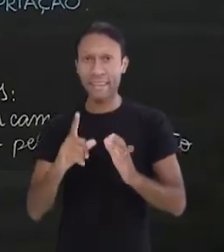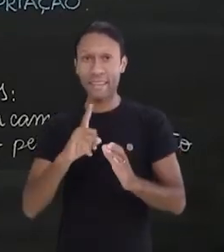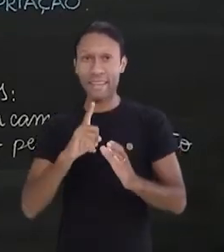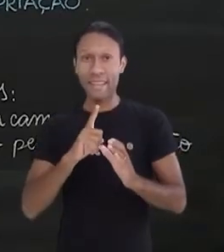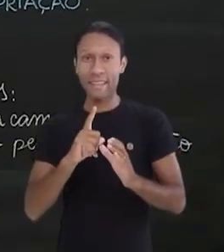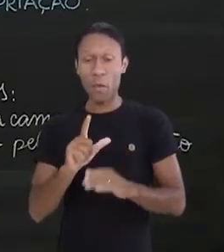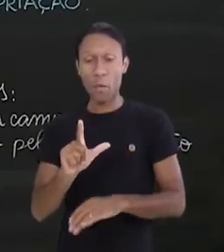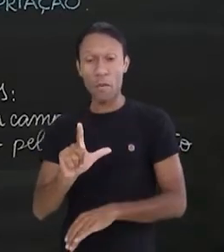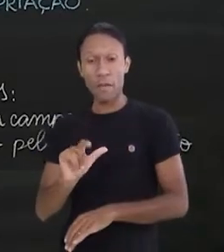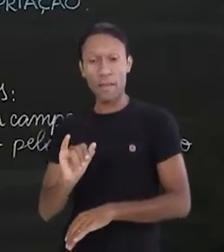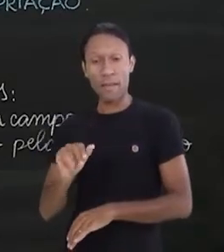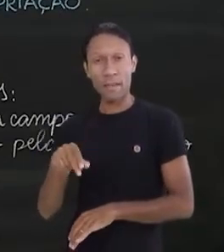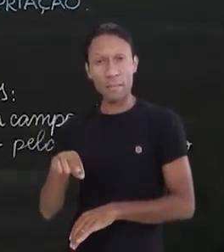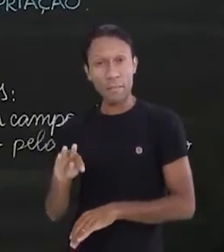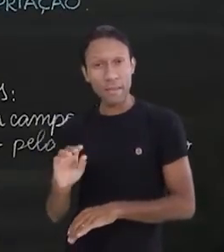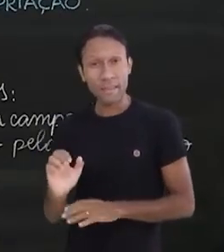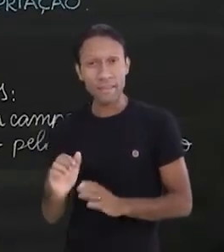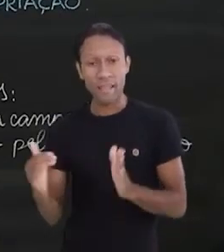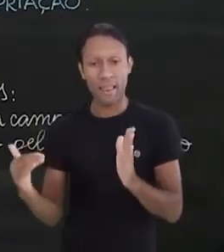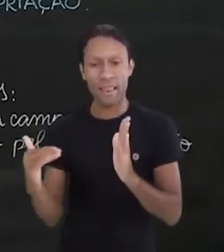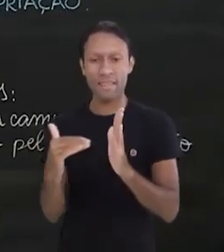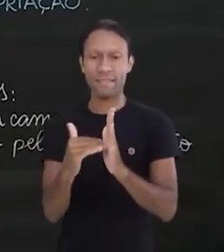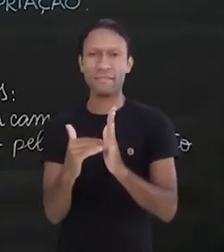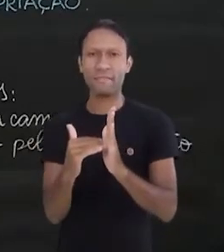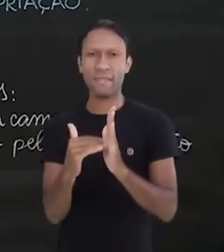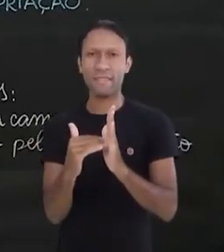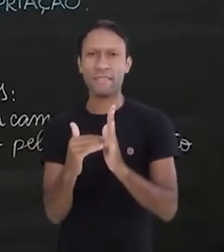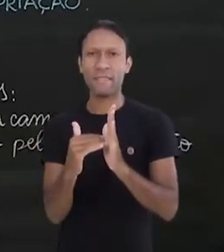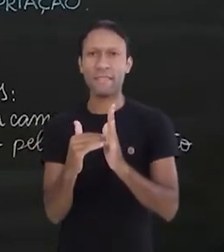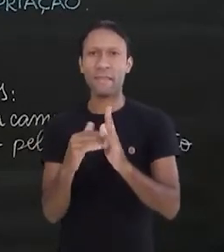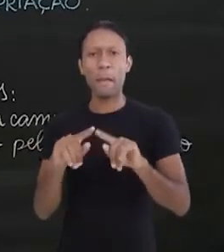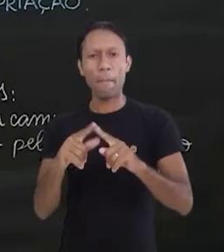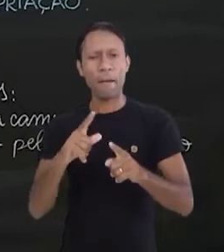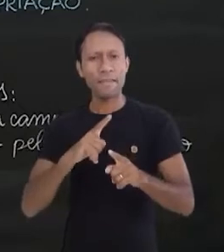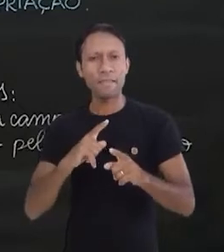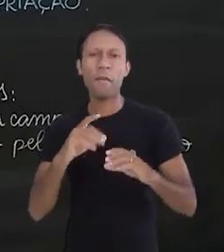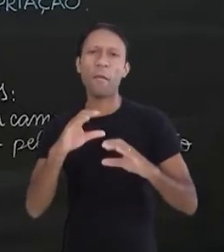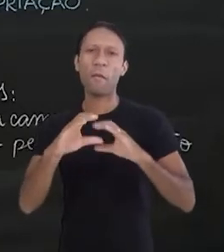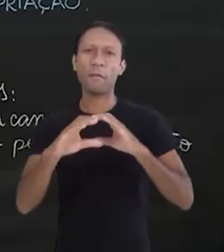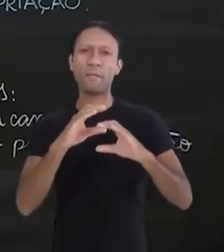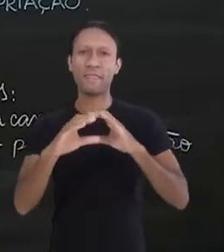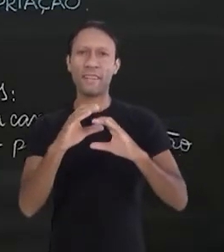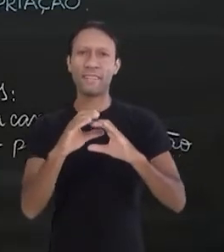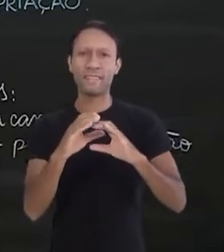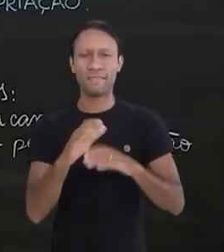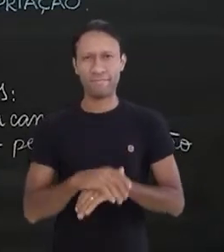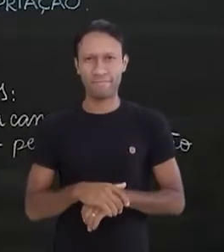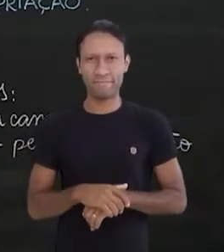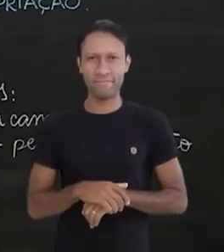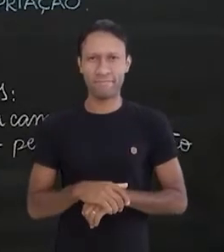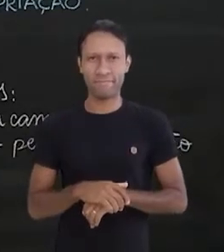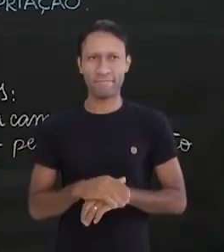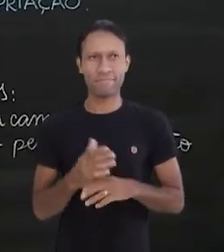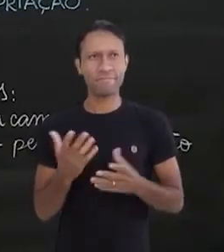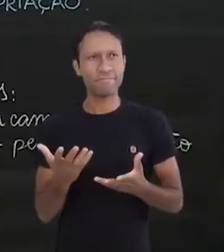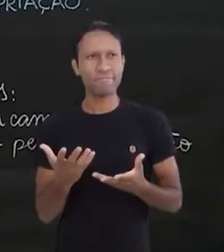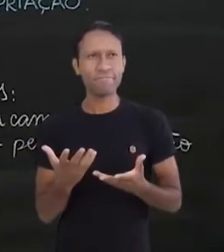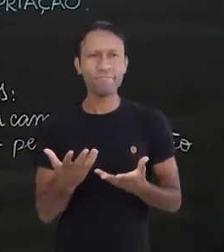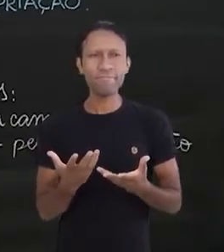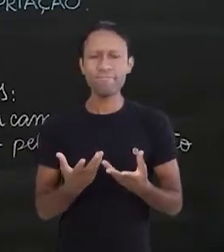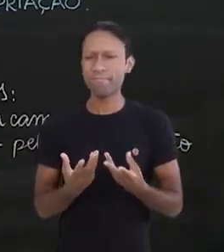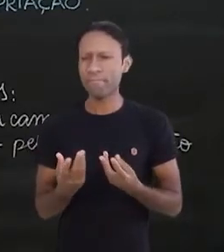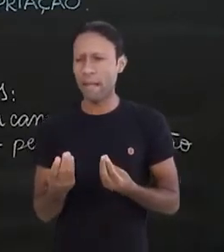limite, mas há um lugar onde há a comunicação desses dois territórios. Esse lance